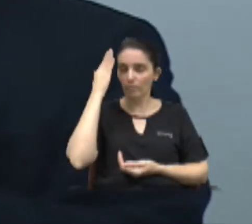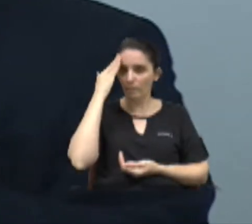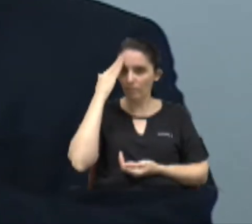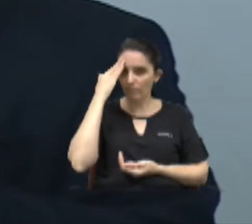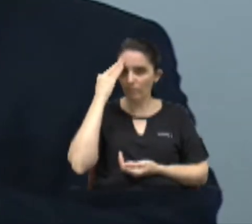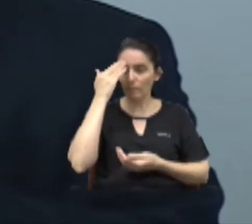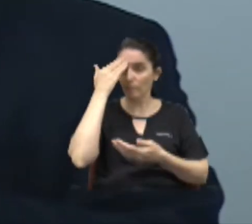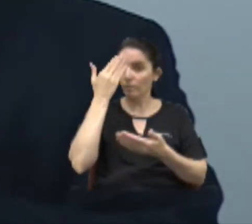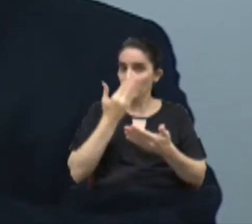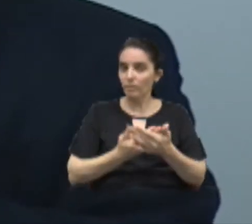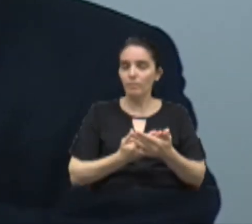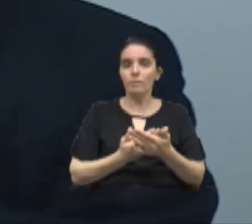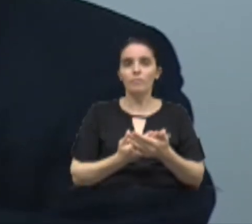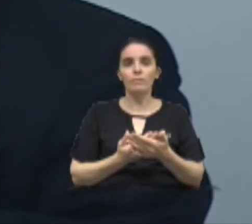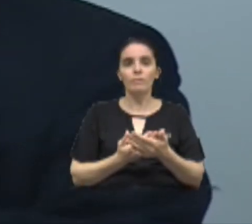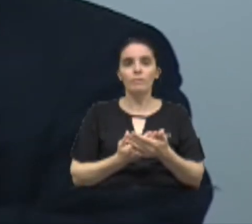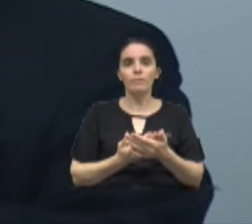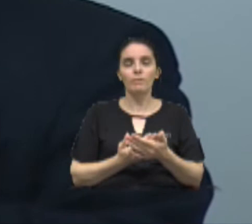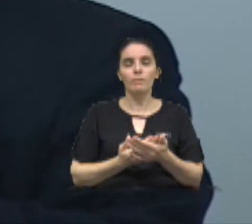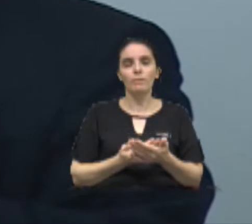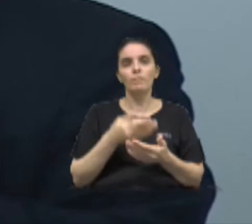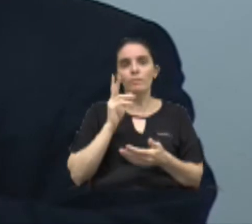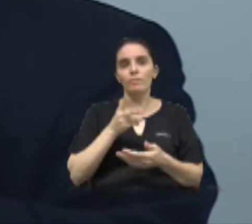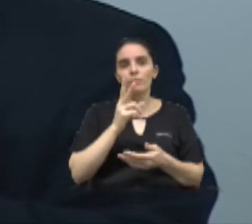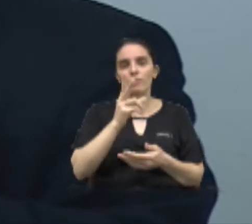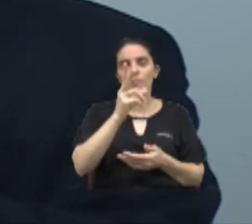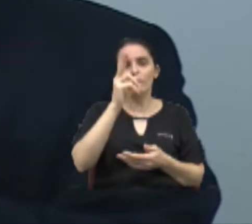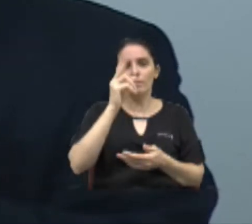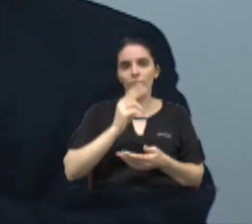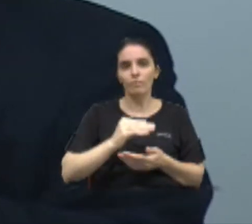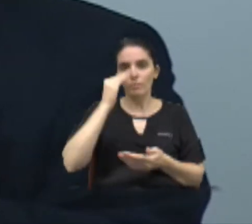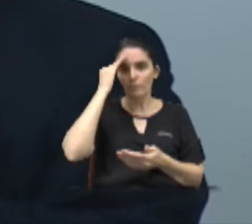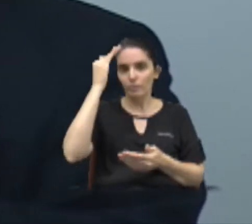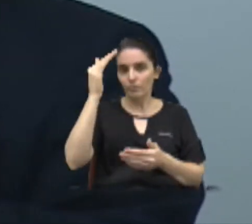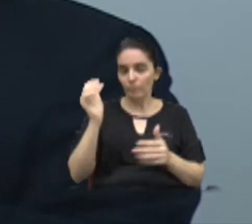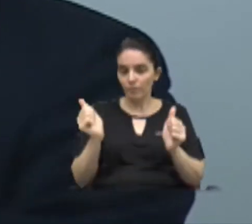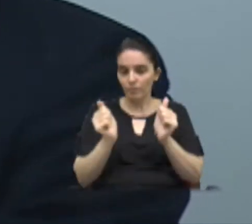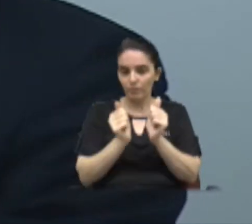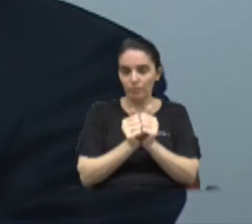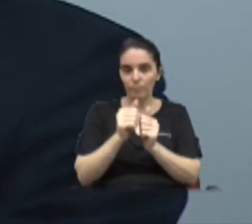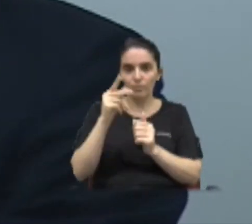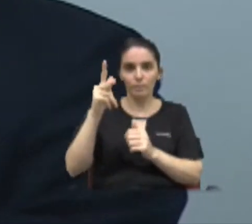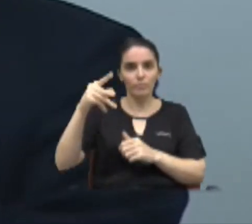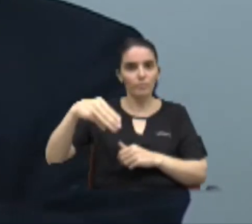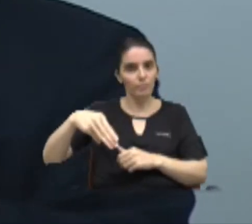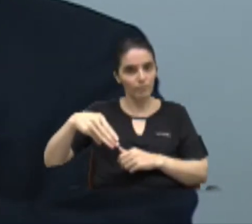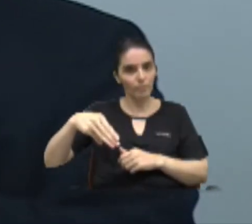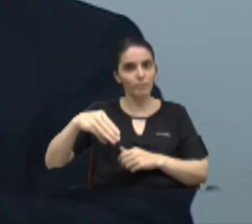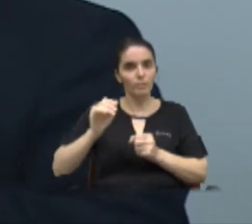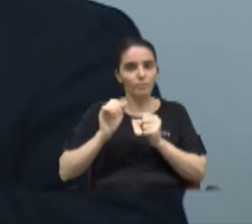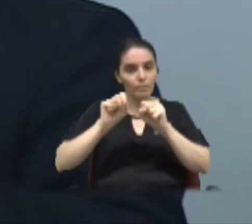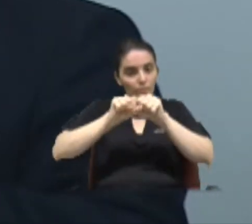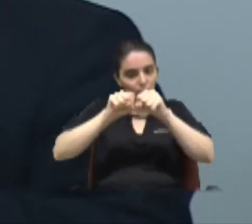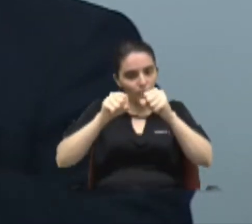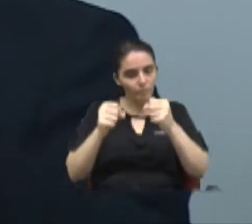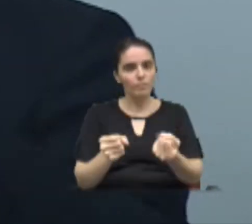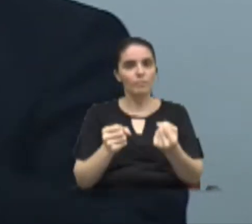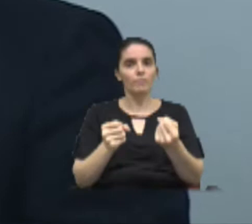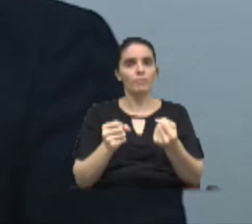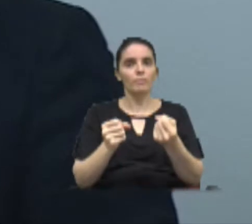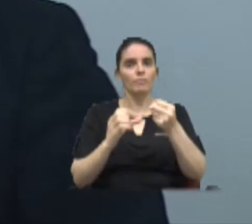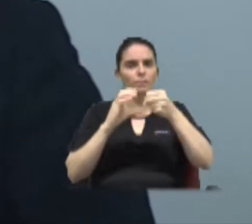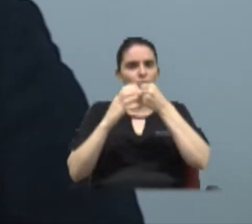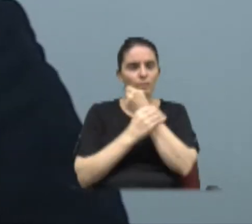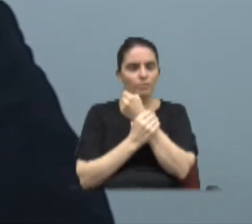dia ingressam na polícia, fazer parte da Polícia Militar, para poder defender e fazer a